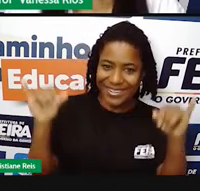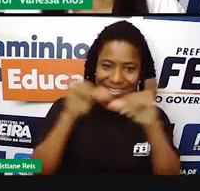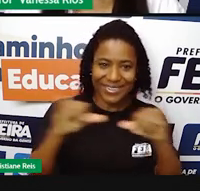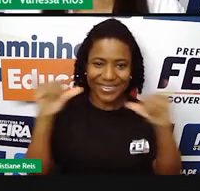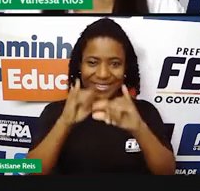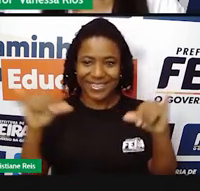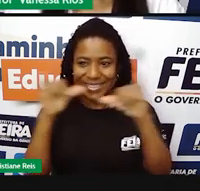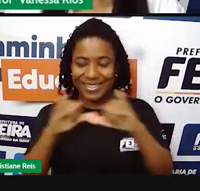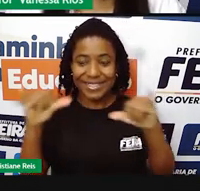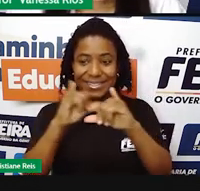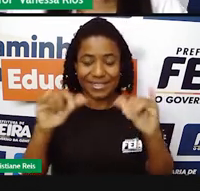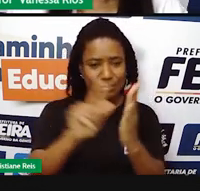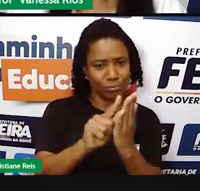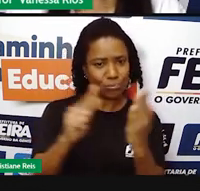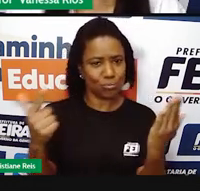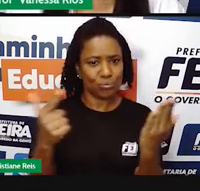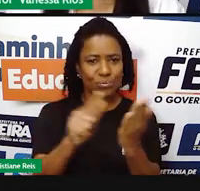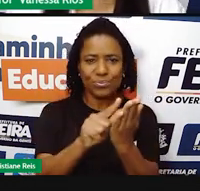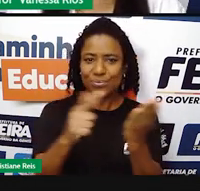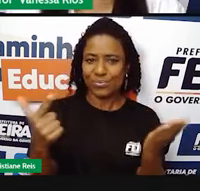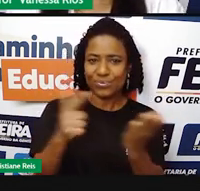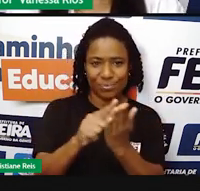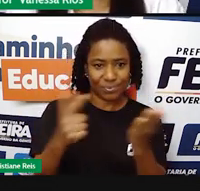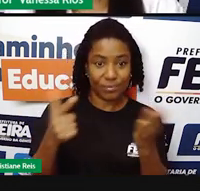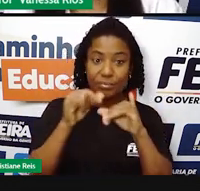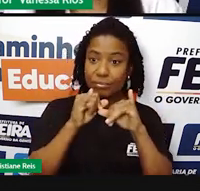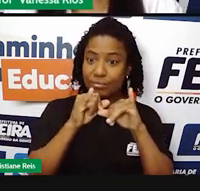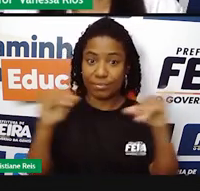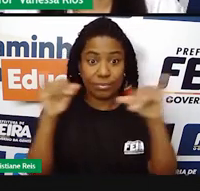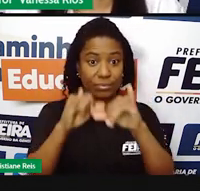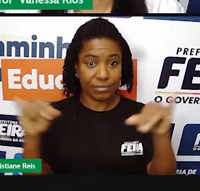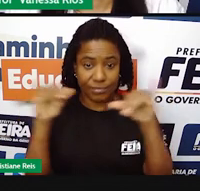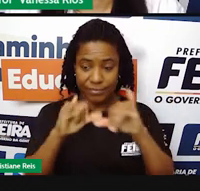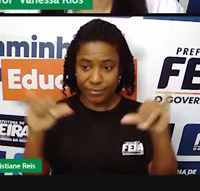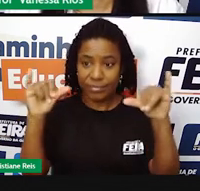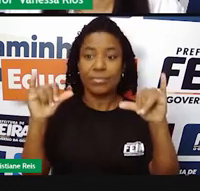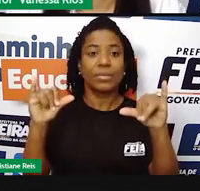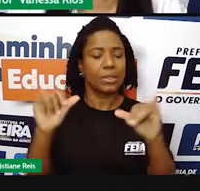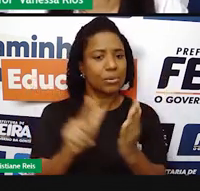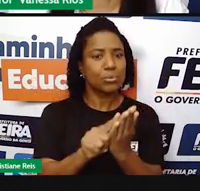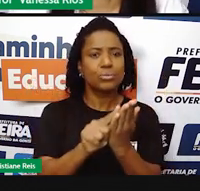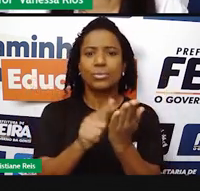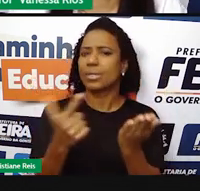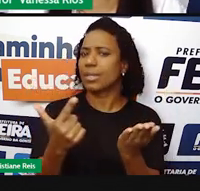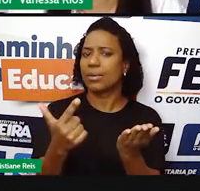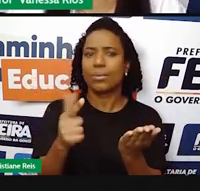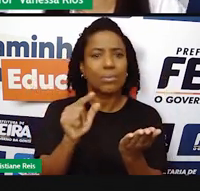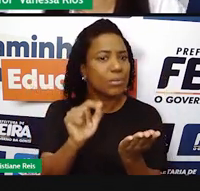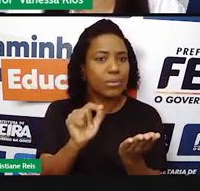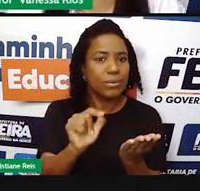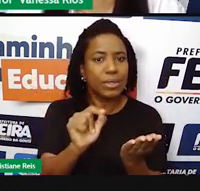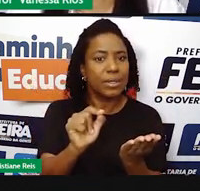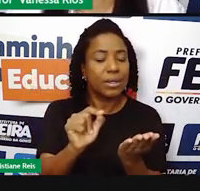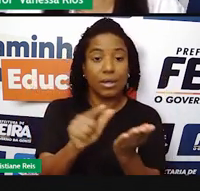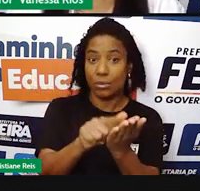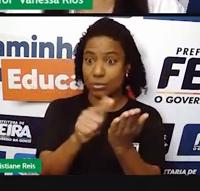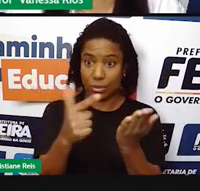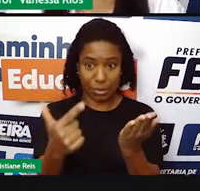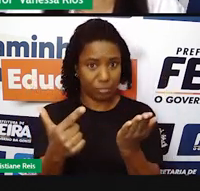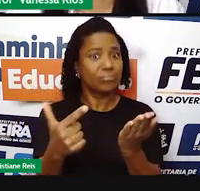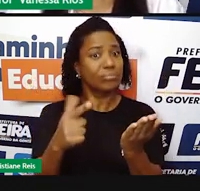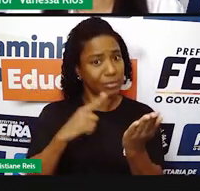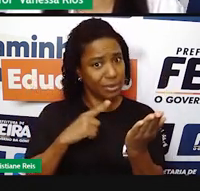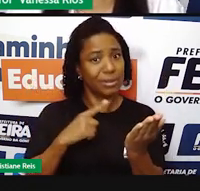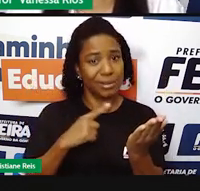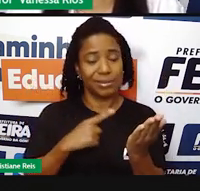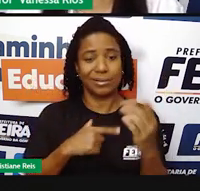Uma imagem aí de um jornal, não é? Que é uma das fontes onde a gente pode encontrar esse tipo de texto, né? Esse